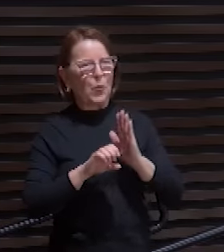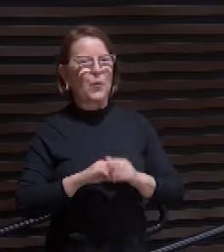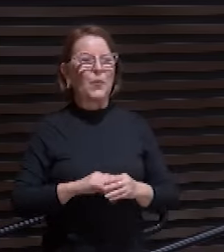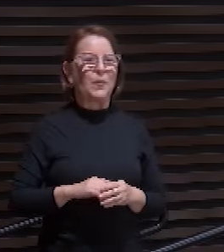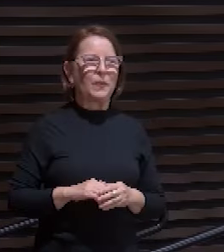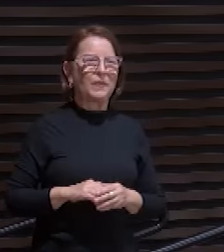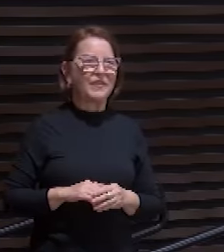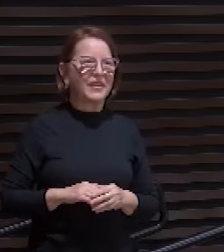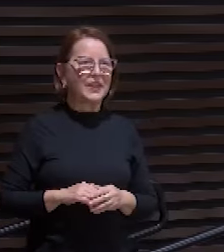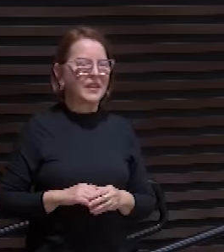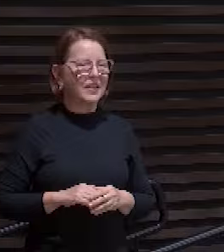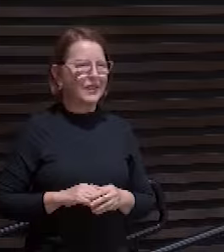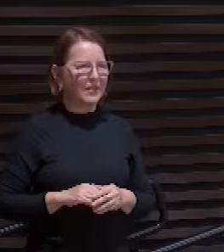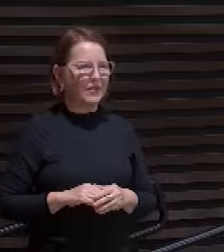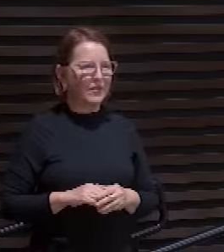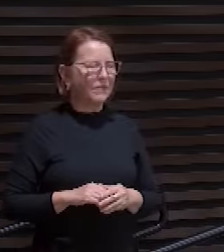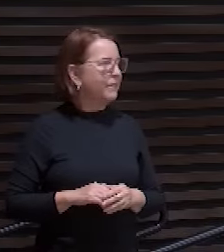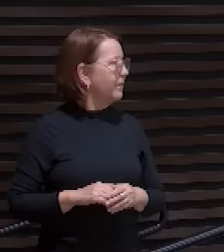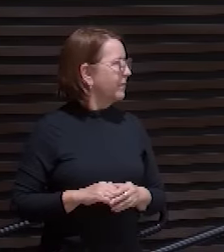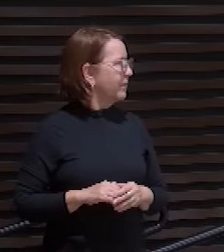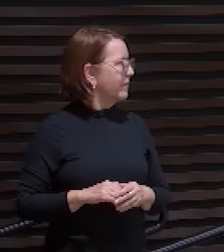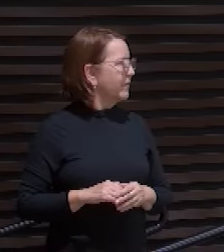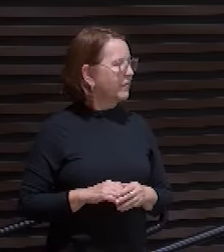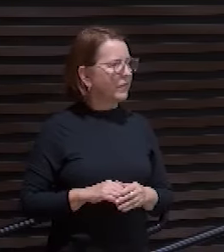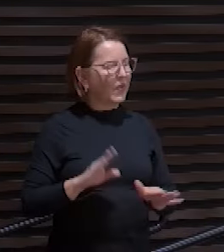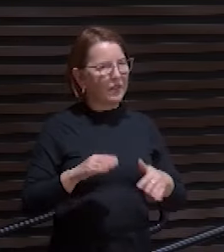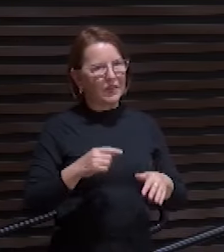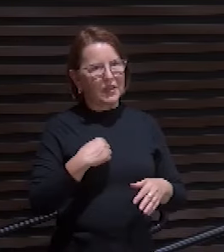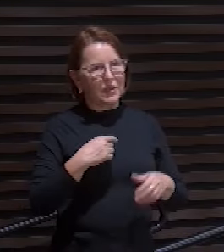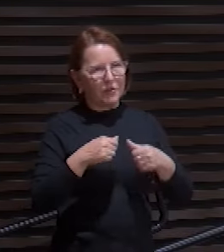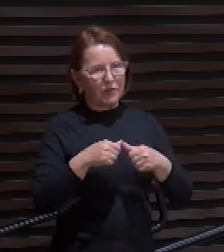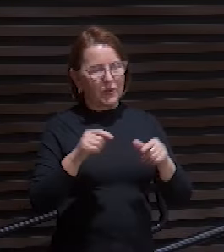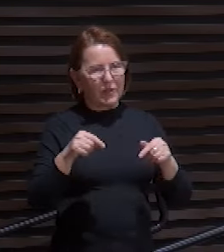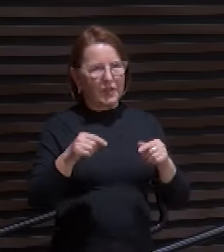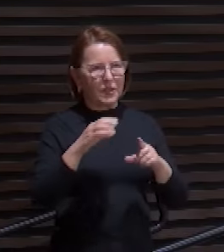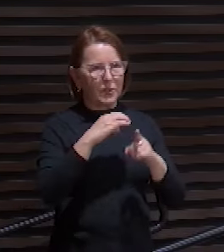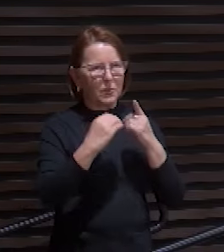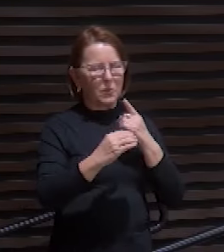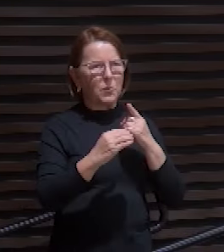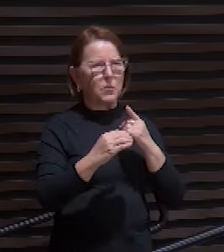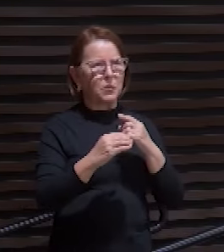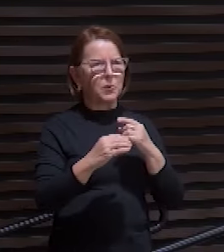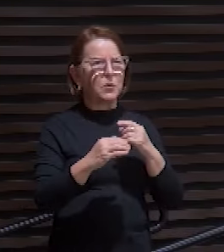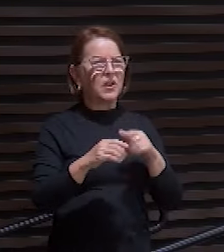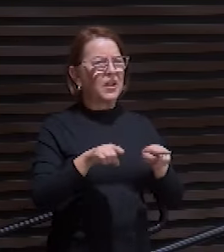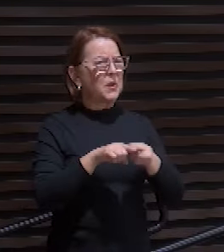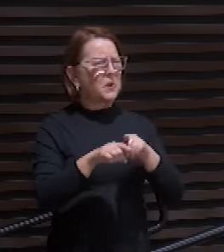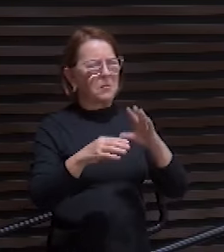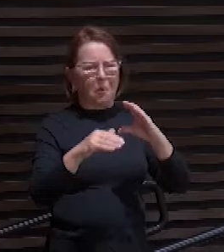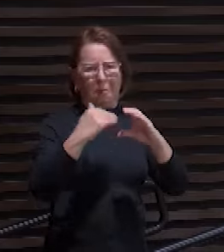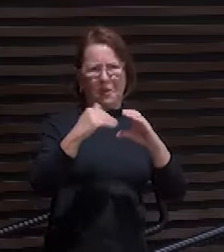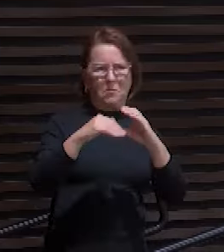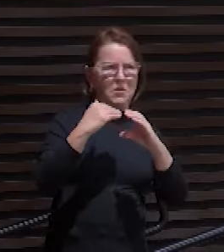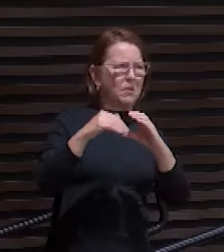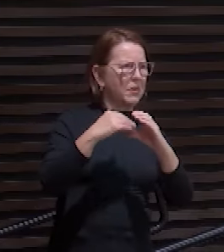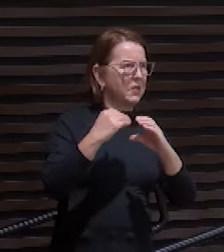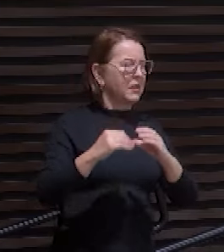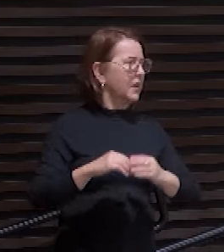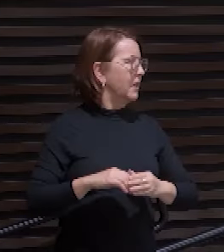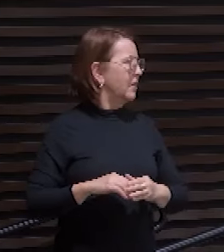Esse troço do celular, às vezes eu fico aqui no culto e os irmãos ficam mandando mensagem, filha mandando mensagem,